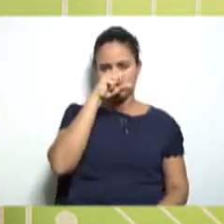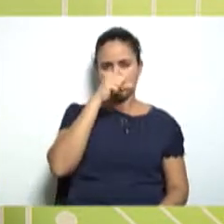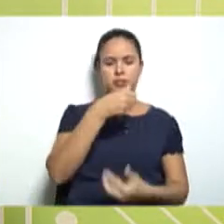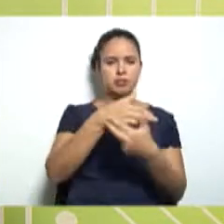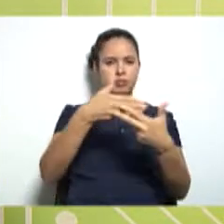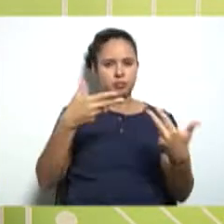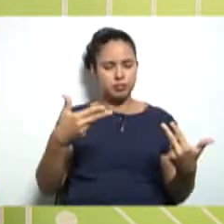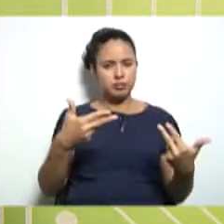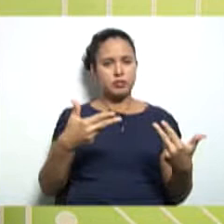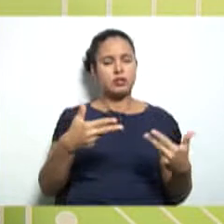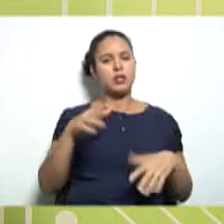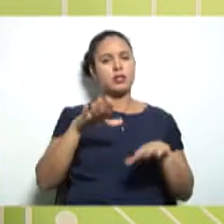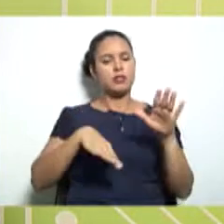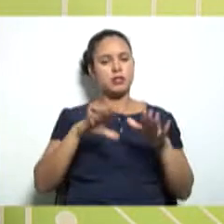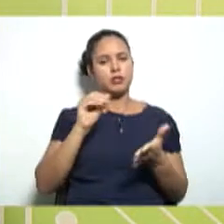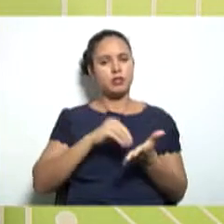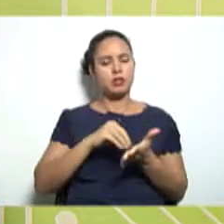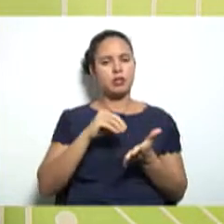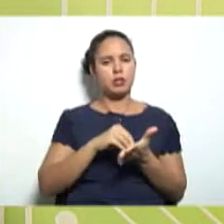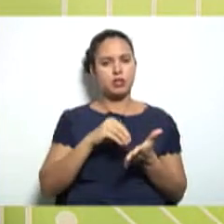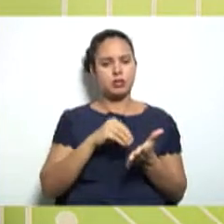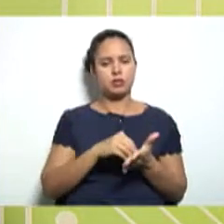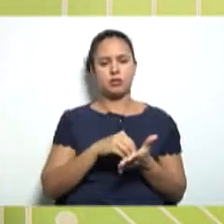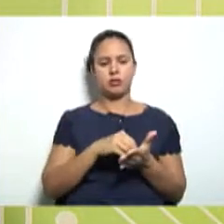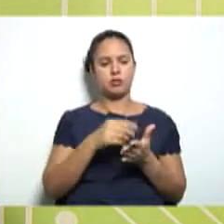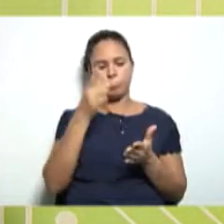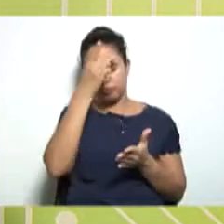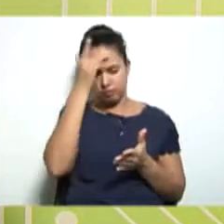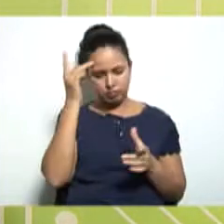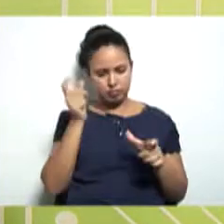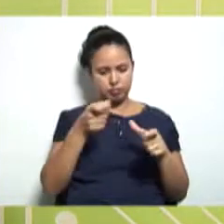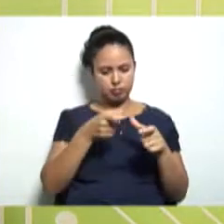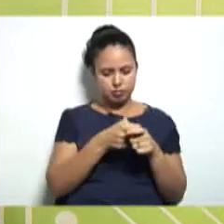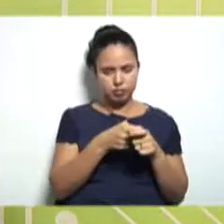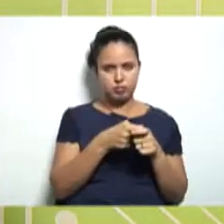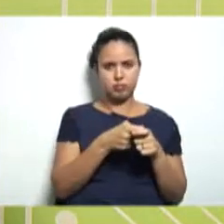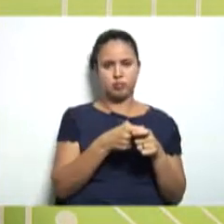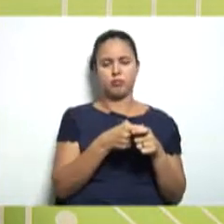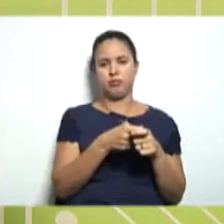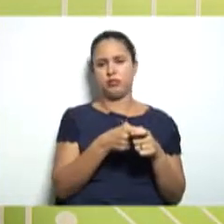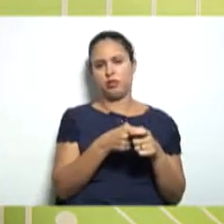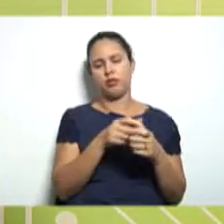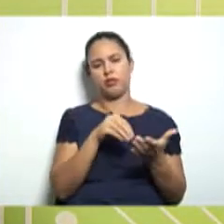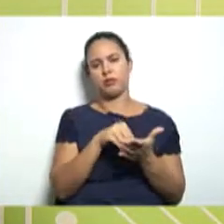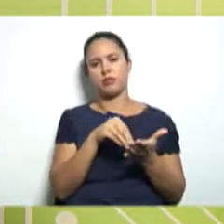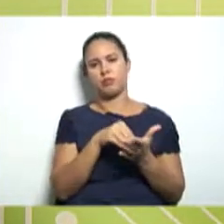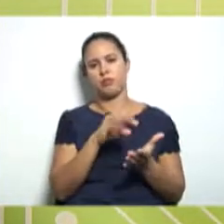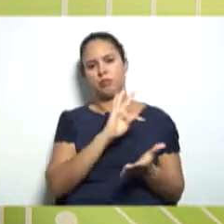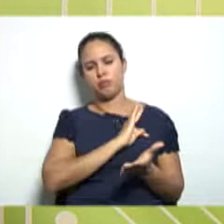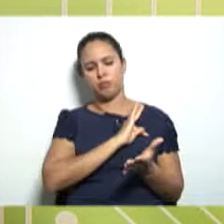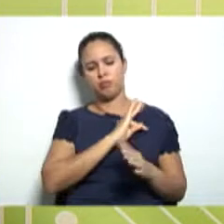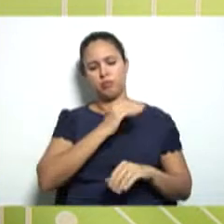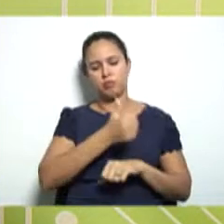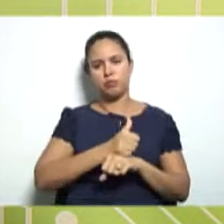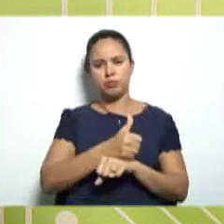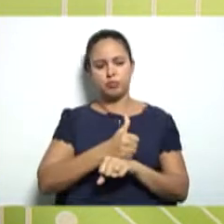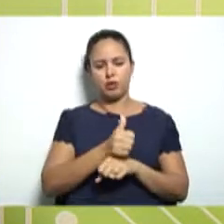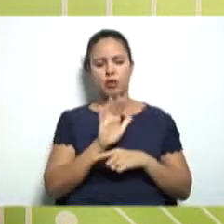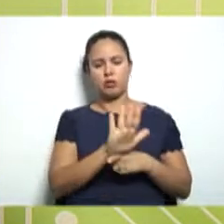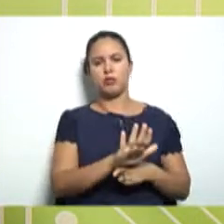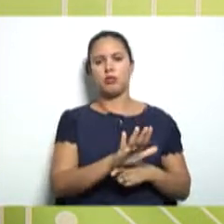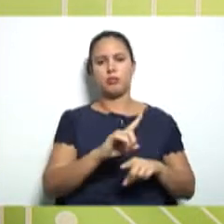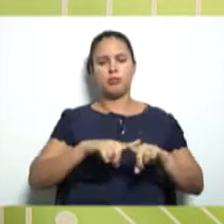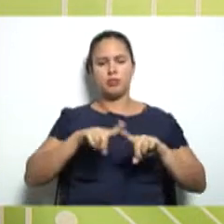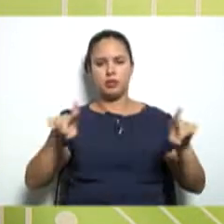produtor rural, por causa das dificuldades de locomoção, por causa das dificuldades de acesso. E aí, com a cooperativa, a gente tem essa vantagem. A